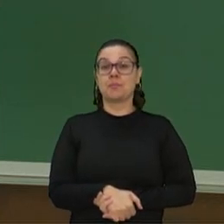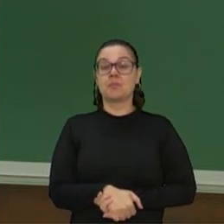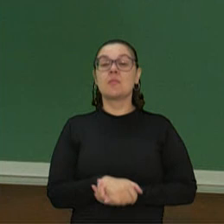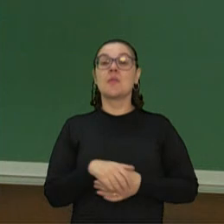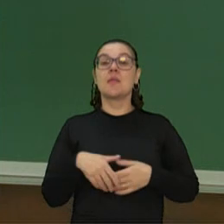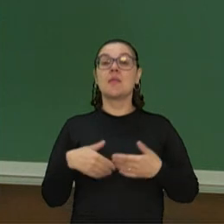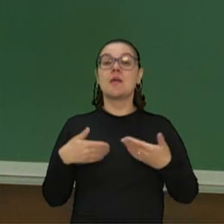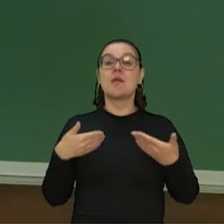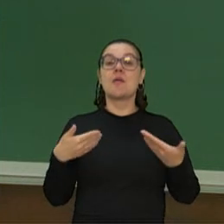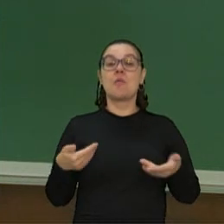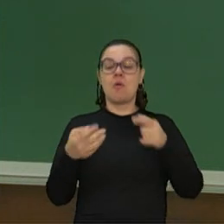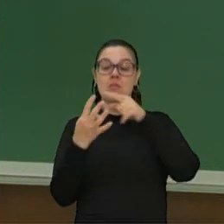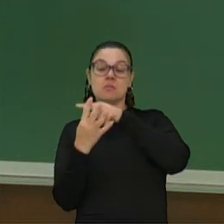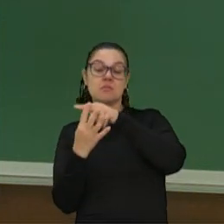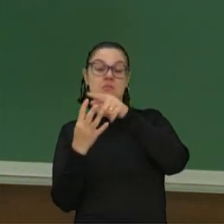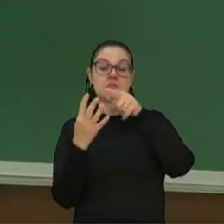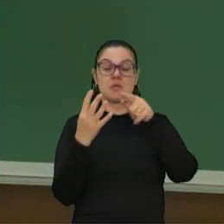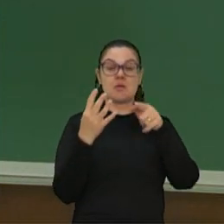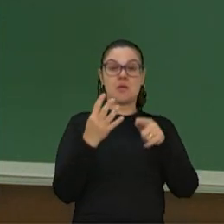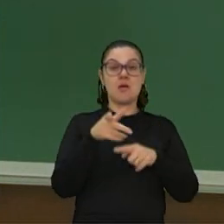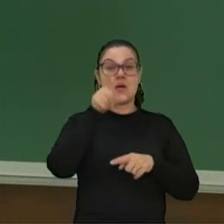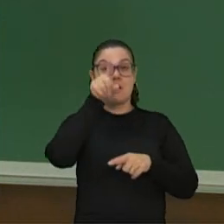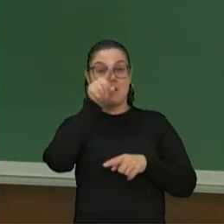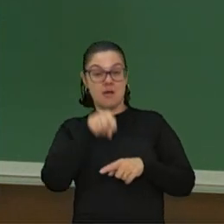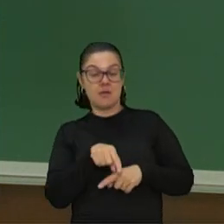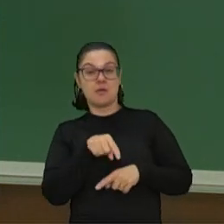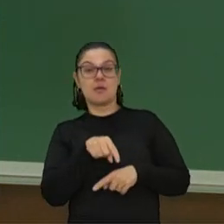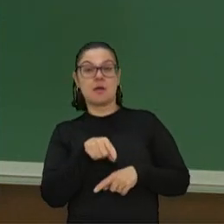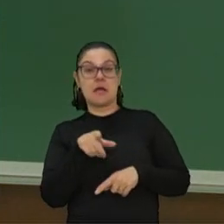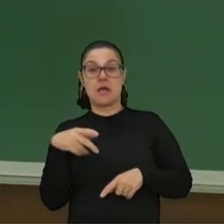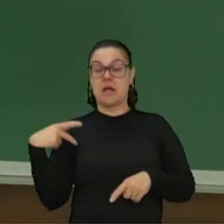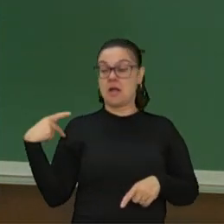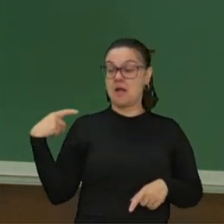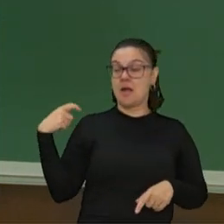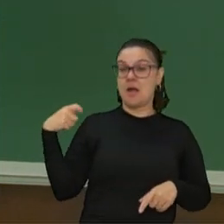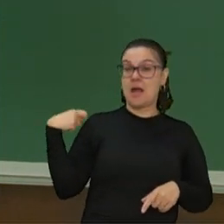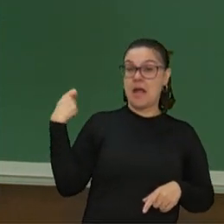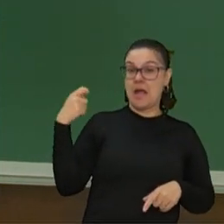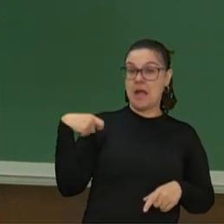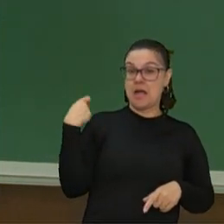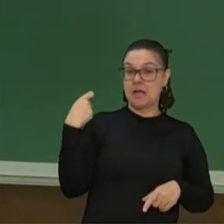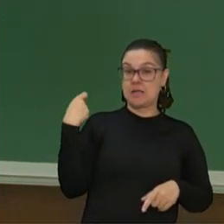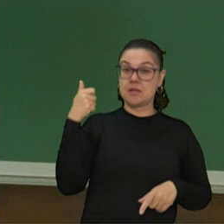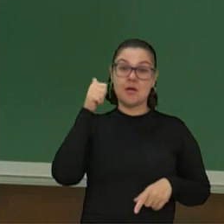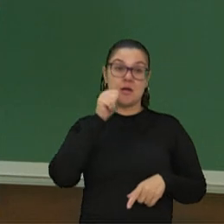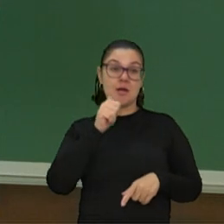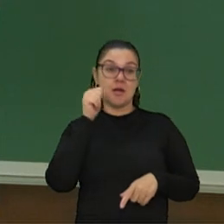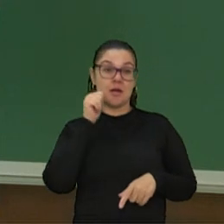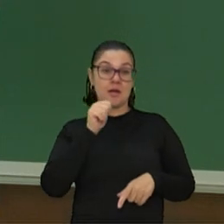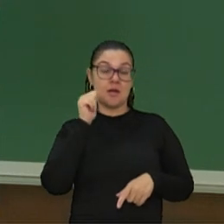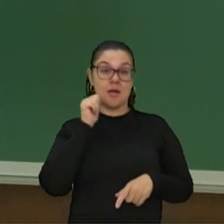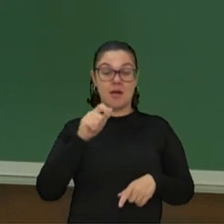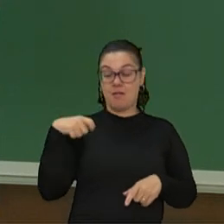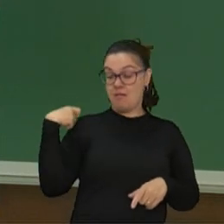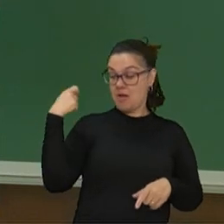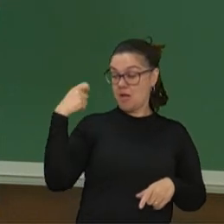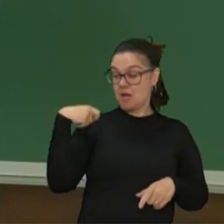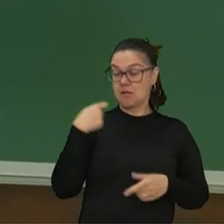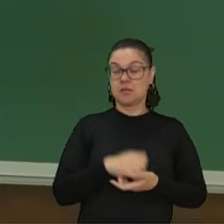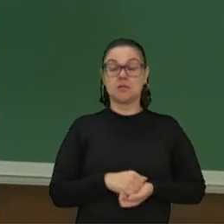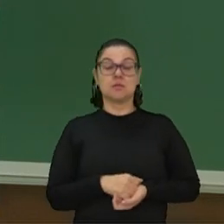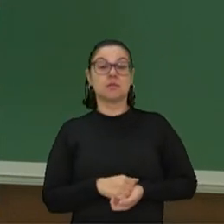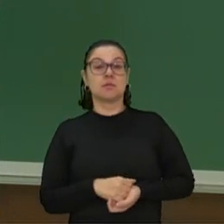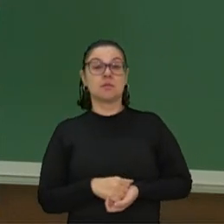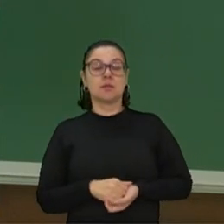aí, quem dessas pessoas é actress, ó, é o feminino de actor, tá? É